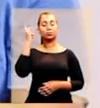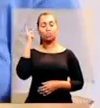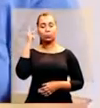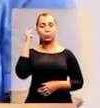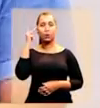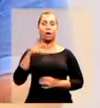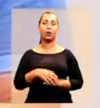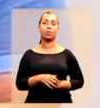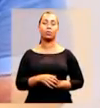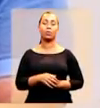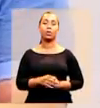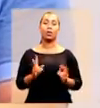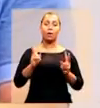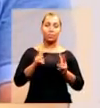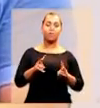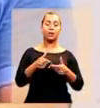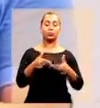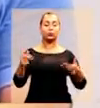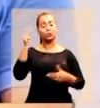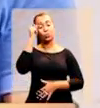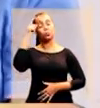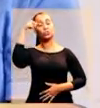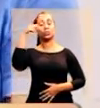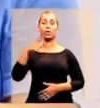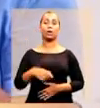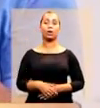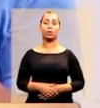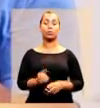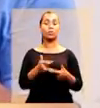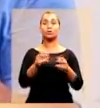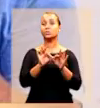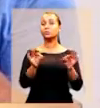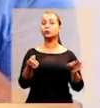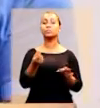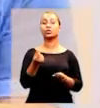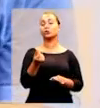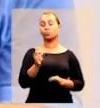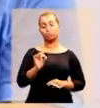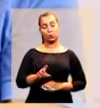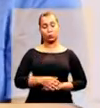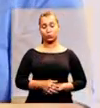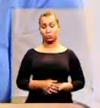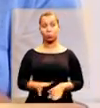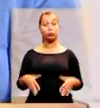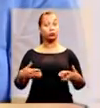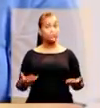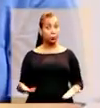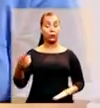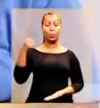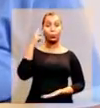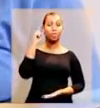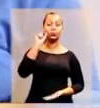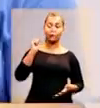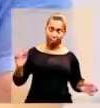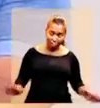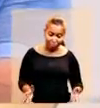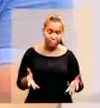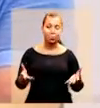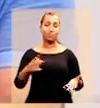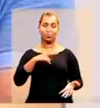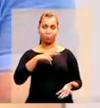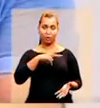Paulo, vê esse trabalho, a relação cultural, como uma fruição simplesmente comercial. Então, acha que a iniciativa